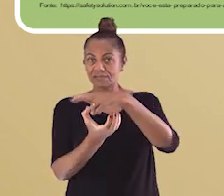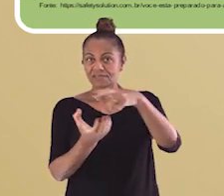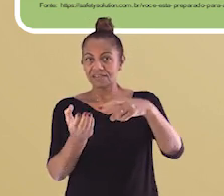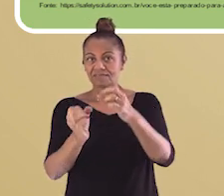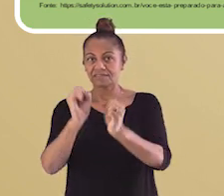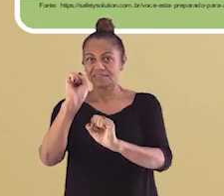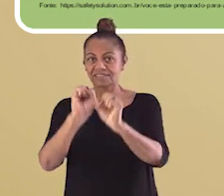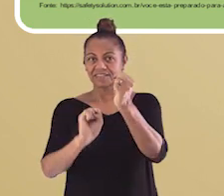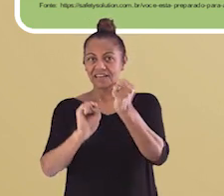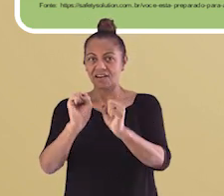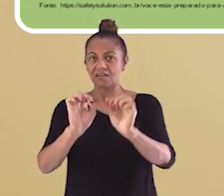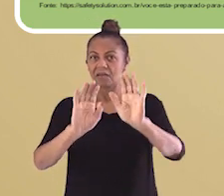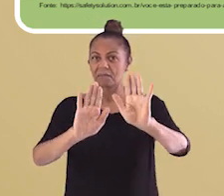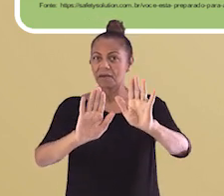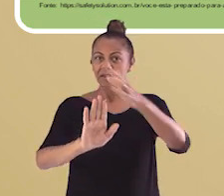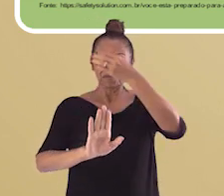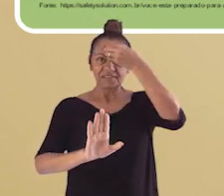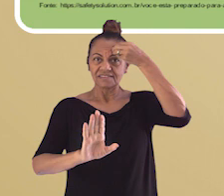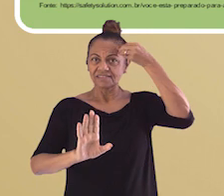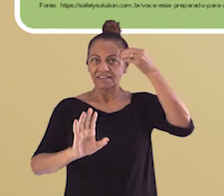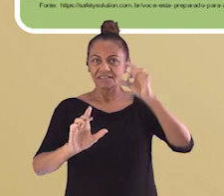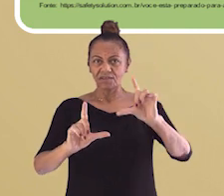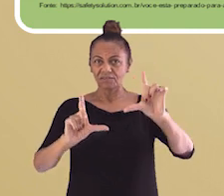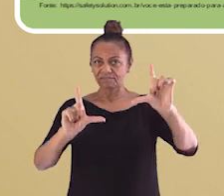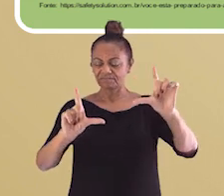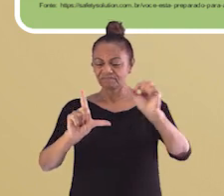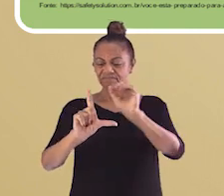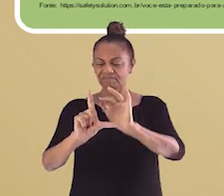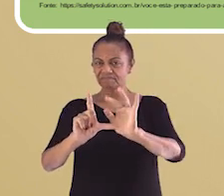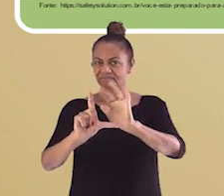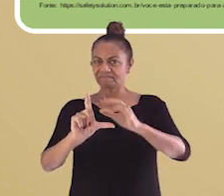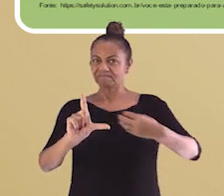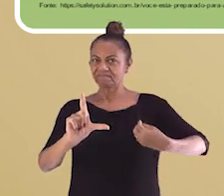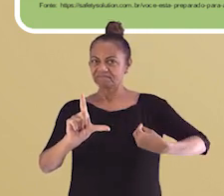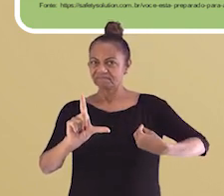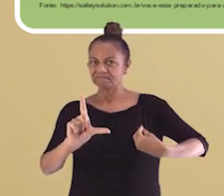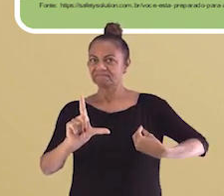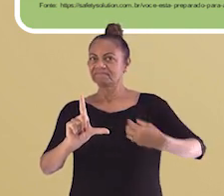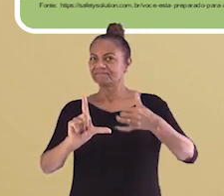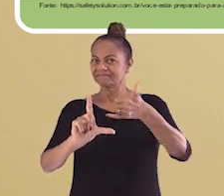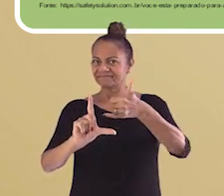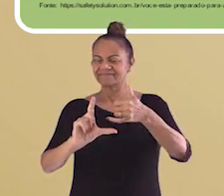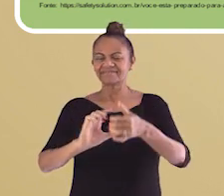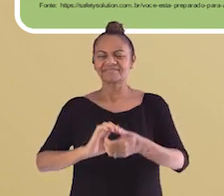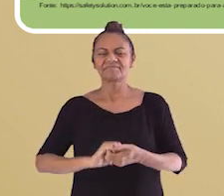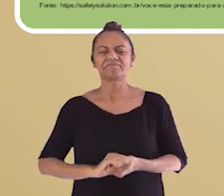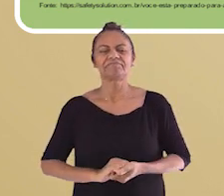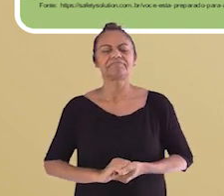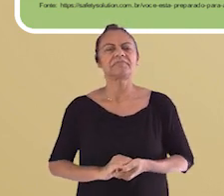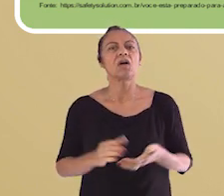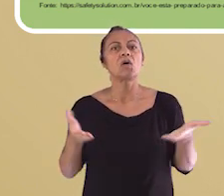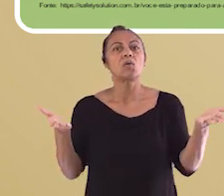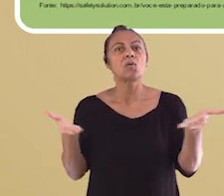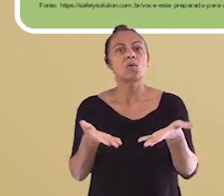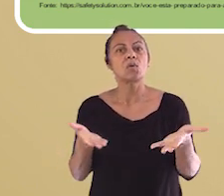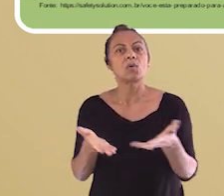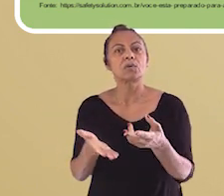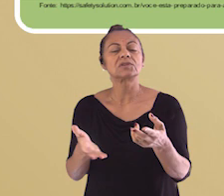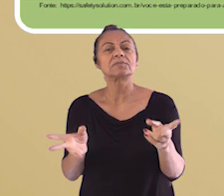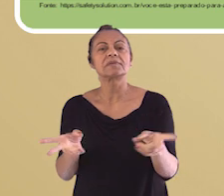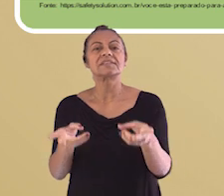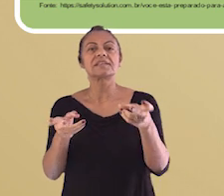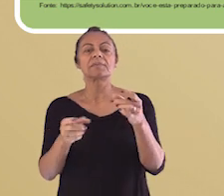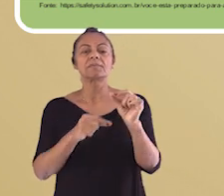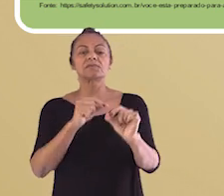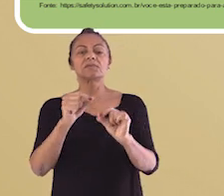presença de vocês através do QR Code. Ela acontece no atual momento em que vivemos e é marcada